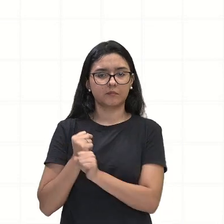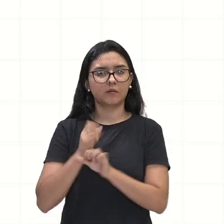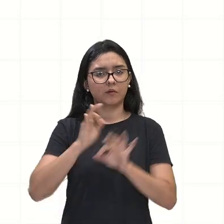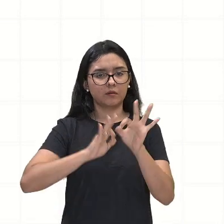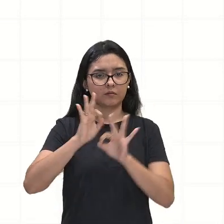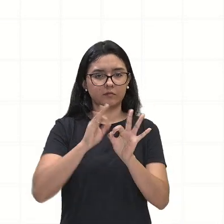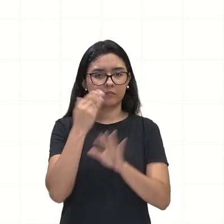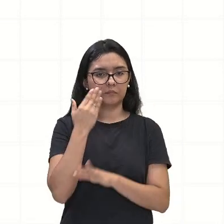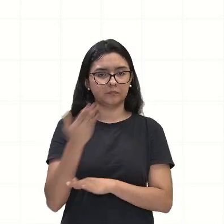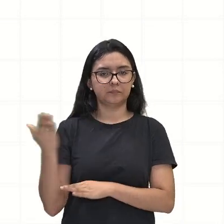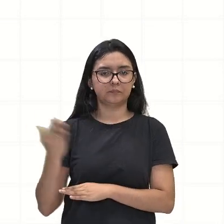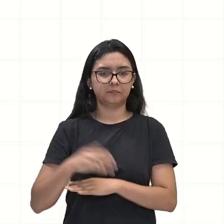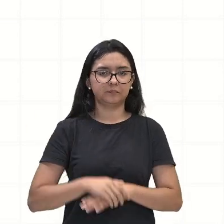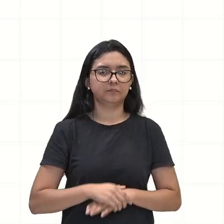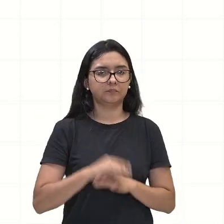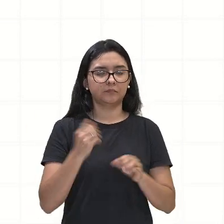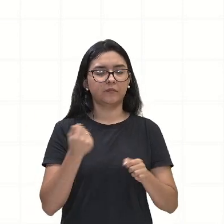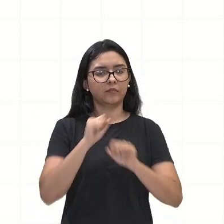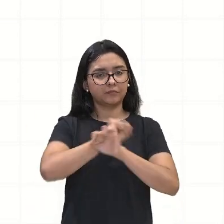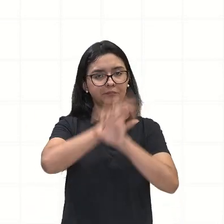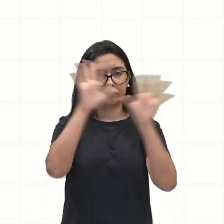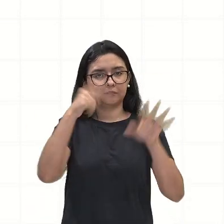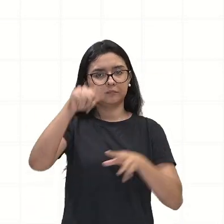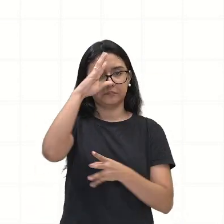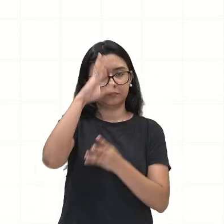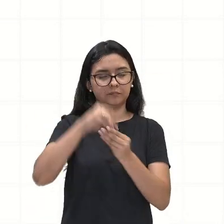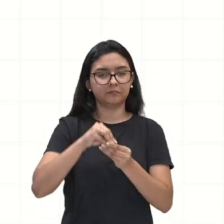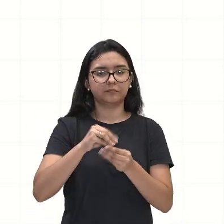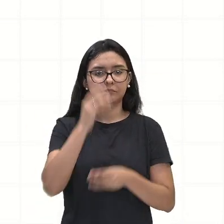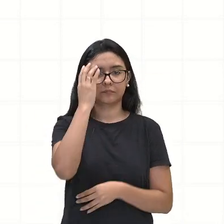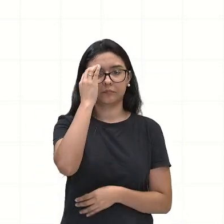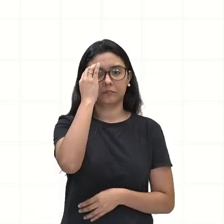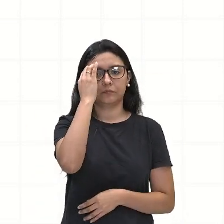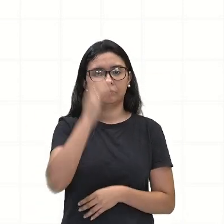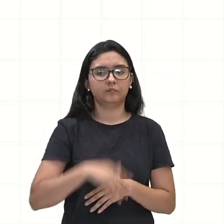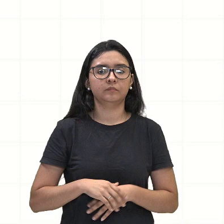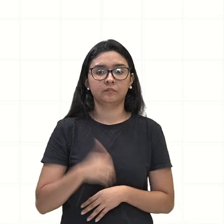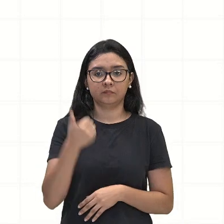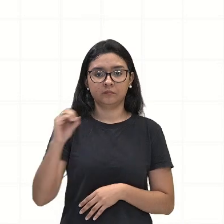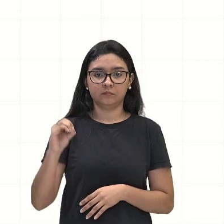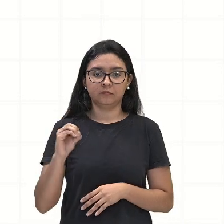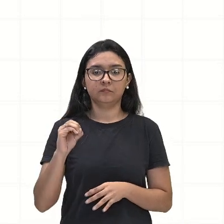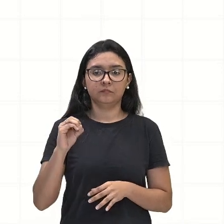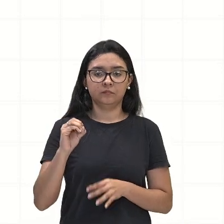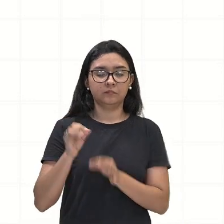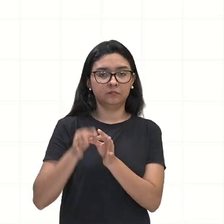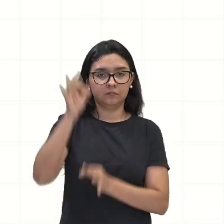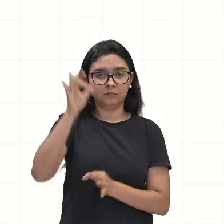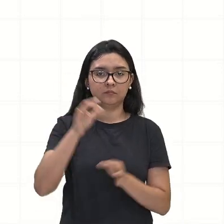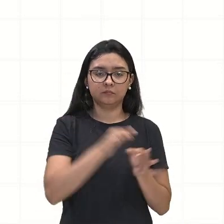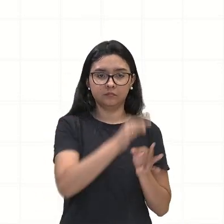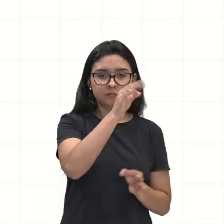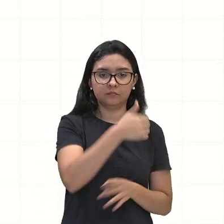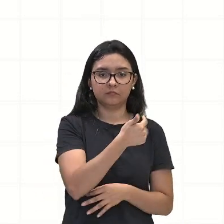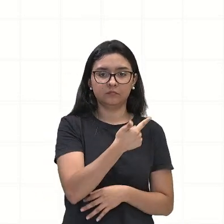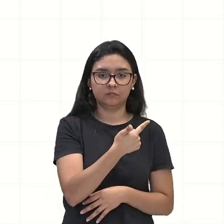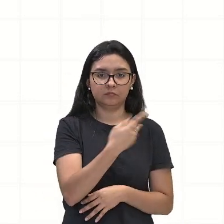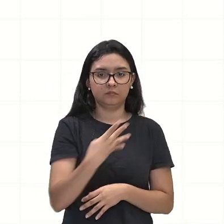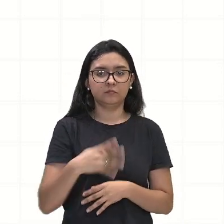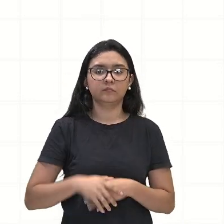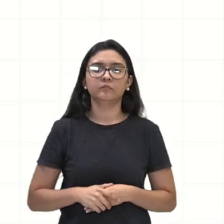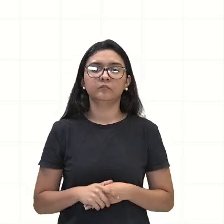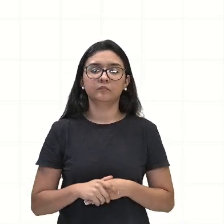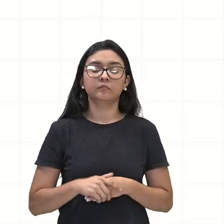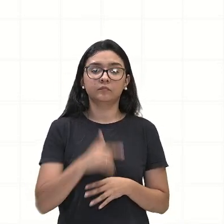para ficar mais fácil a visualização de vocês. Então, 10 vai estar para ser proporcional ao 24 e o